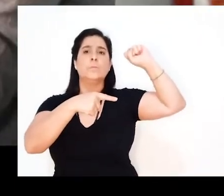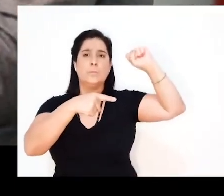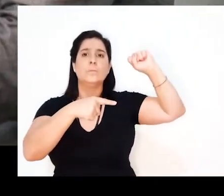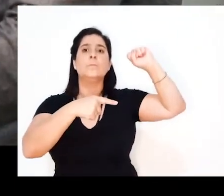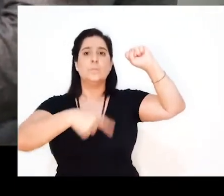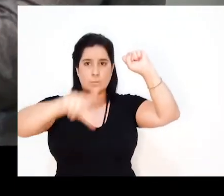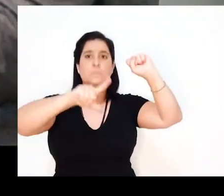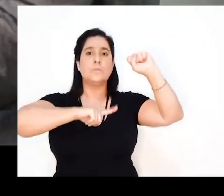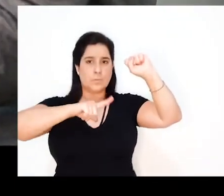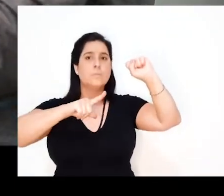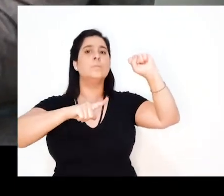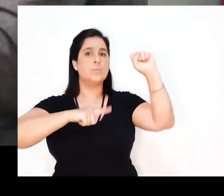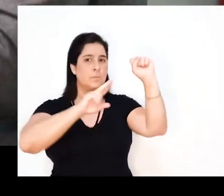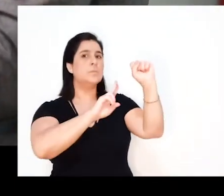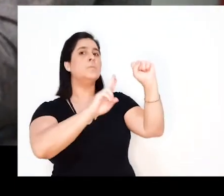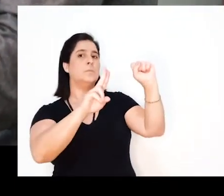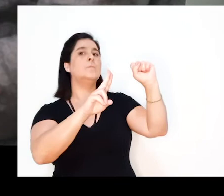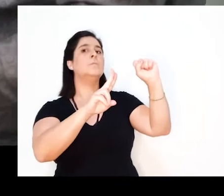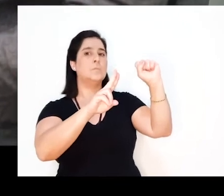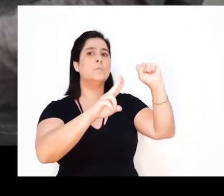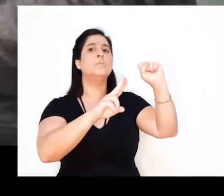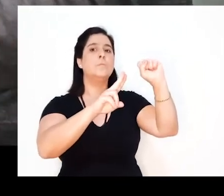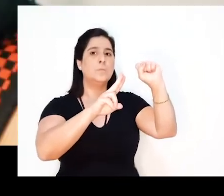que a Tanha tem nome.